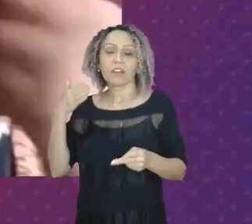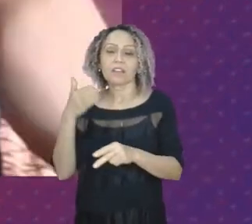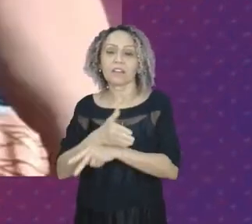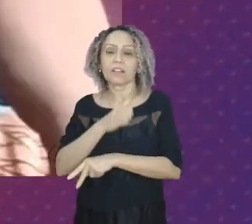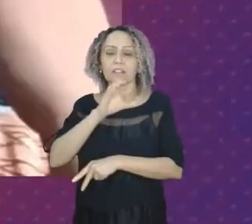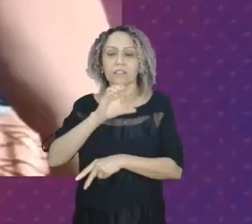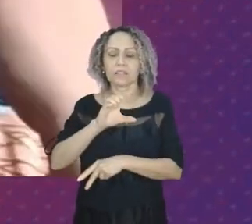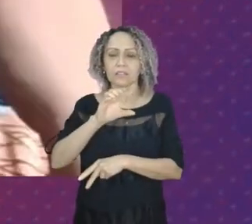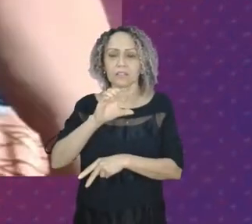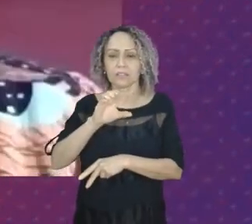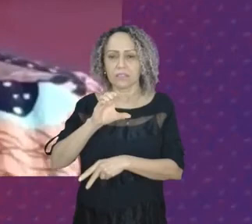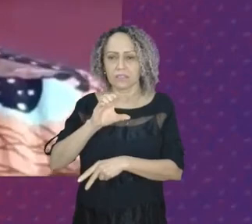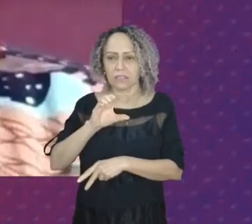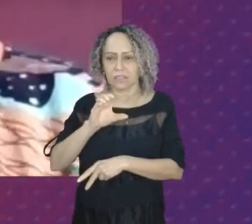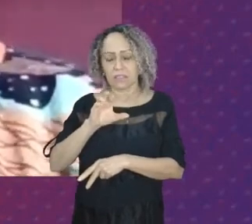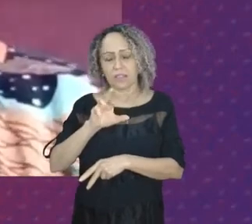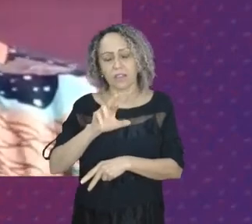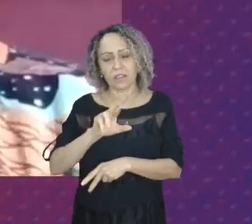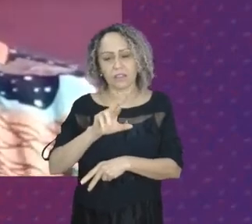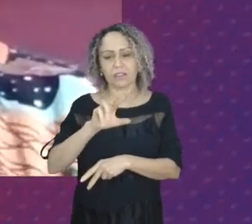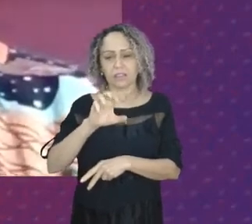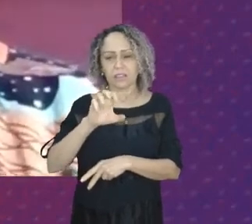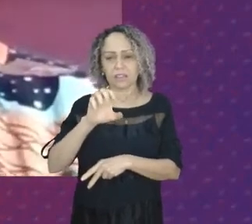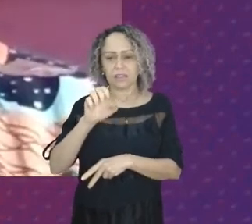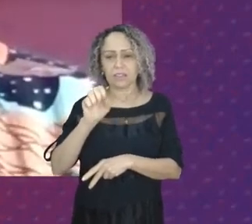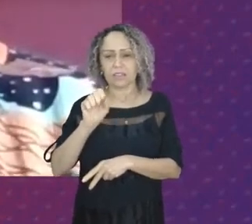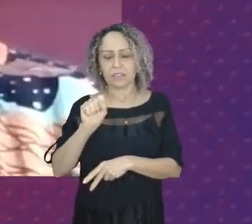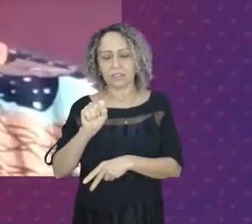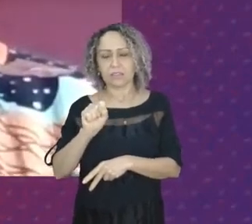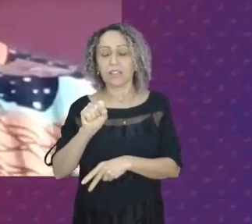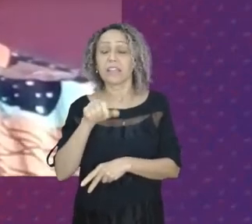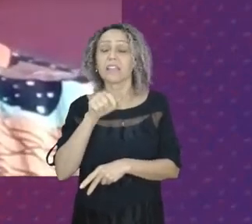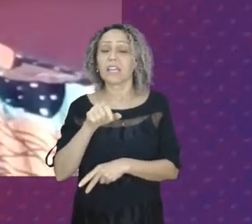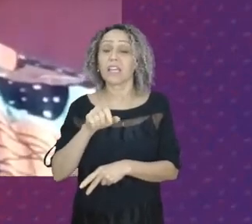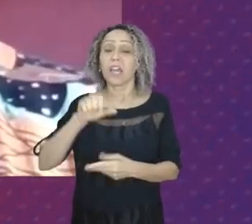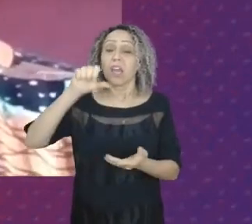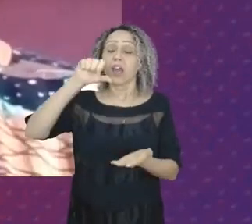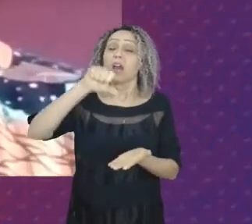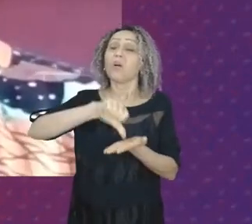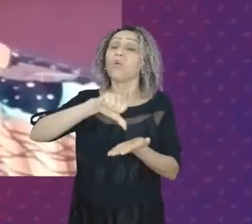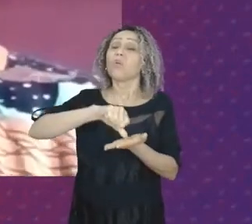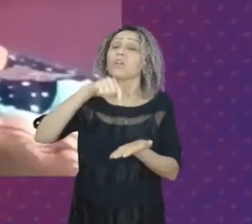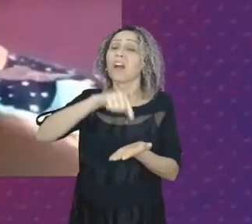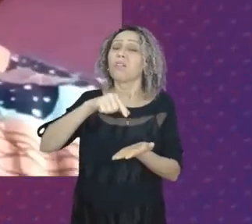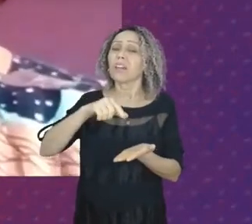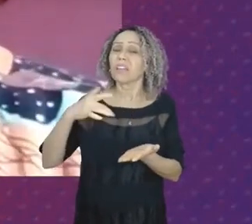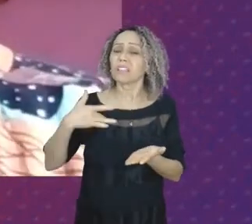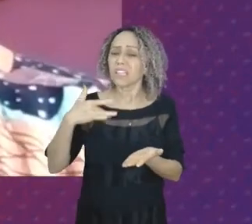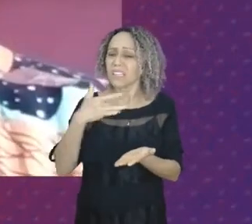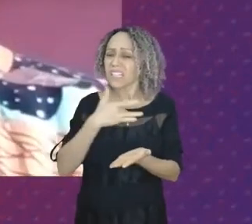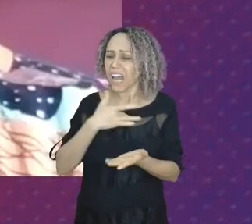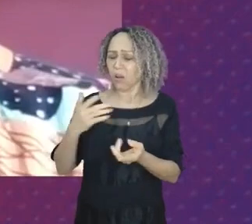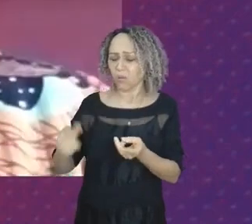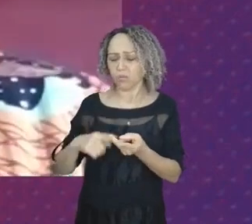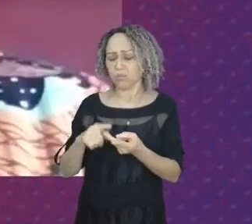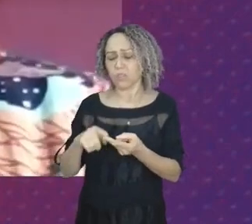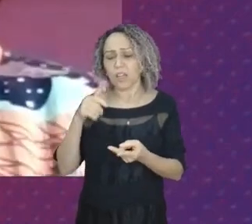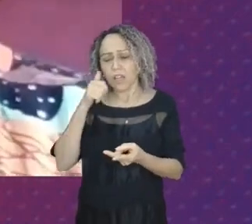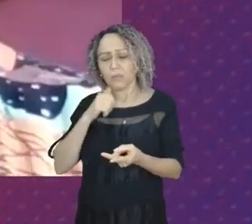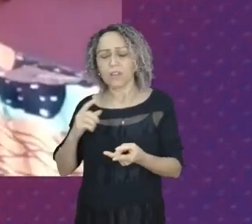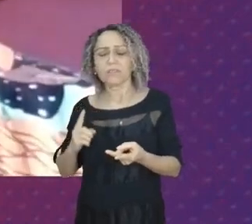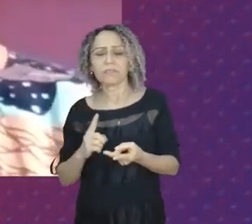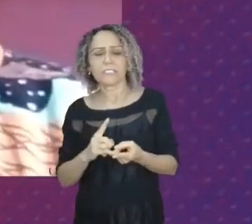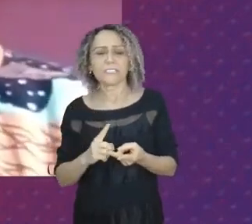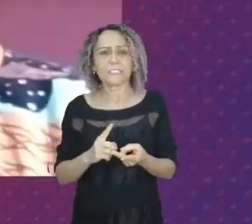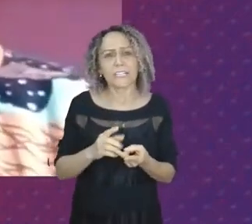não possuem serviço especializado, o CREAS funciona como esse espaço de atendimento. Então, ela vai para o CREAS, ela é atendida ali por uma pessoa